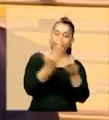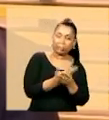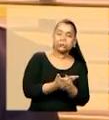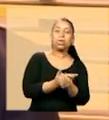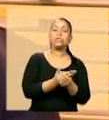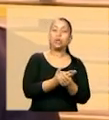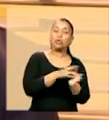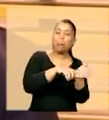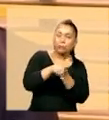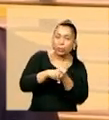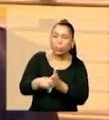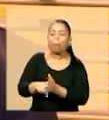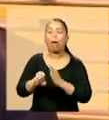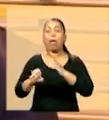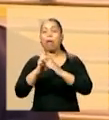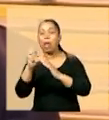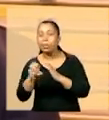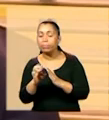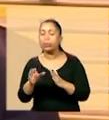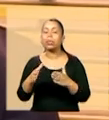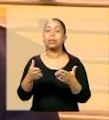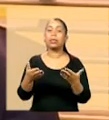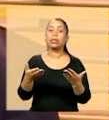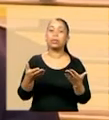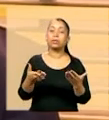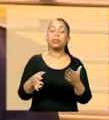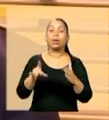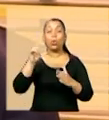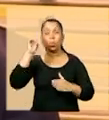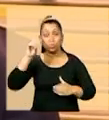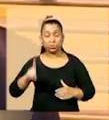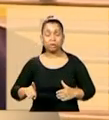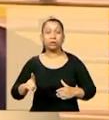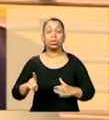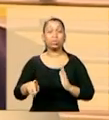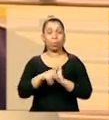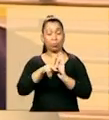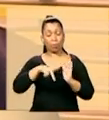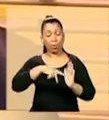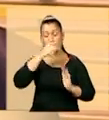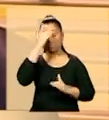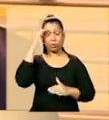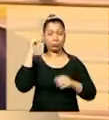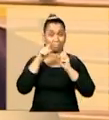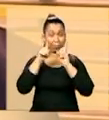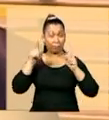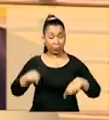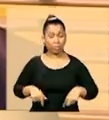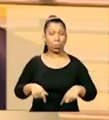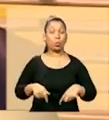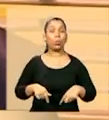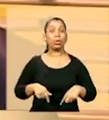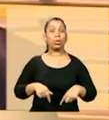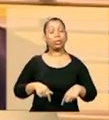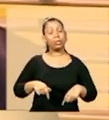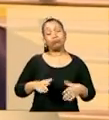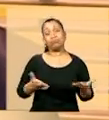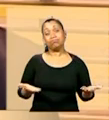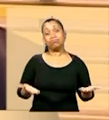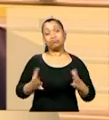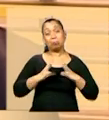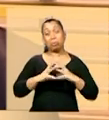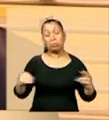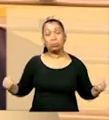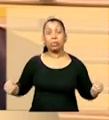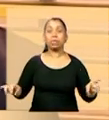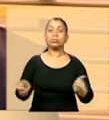apurada a responsabilidade da empresa e o direito abrange os próprios direitos do trabalhador, que infelizmente veio a falecer, e